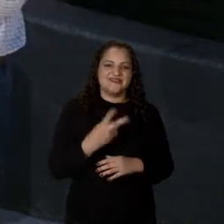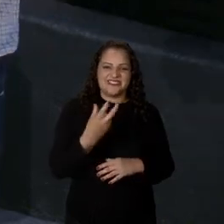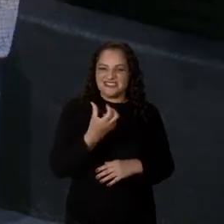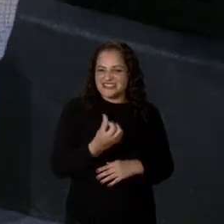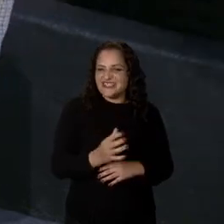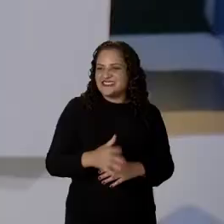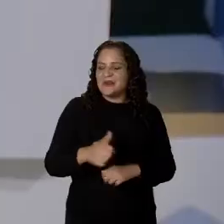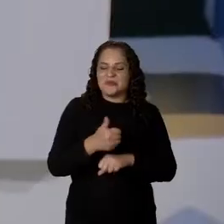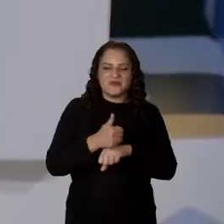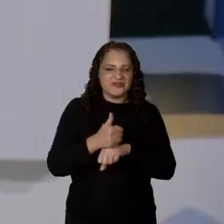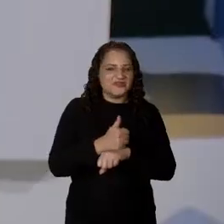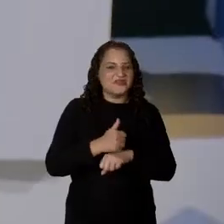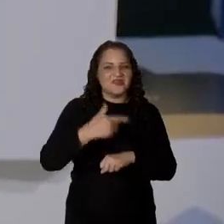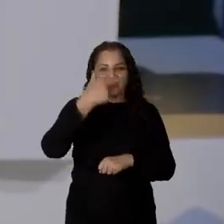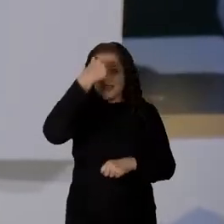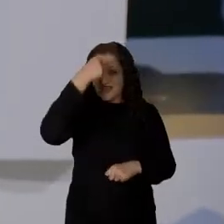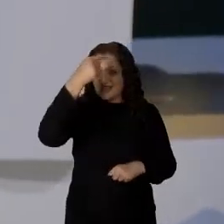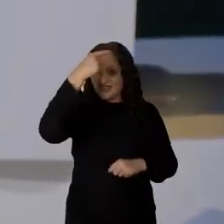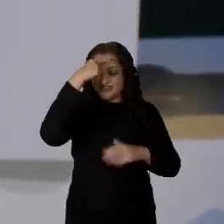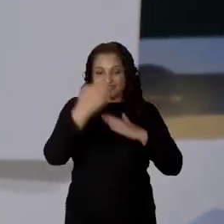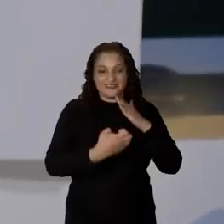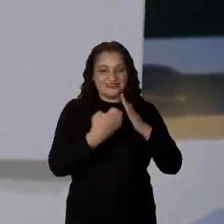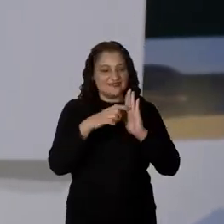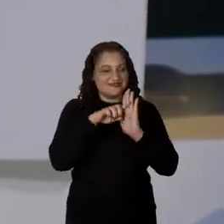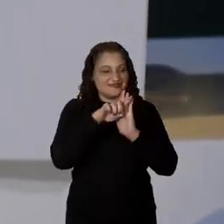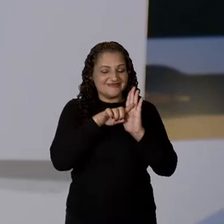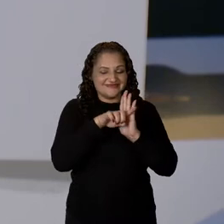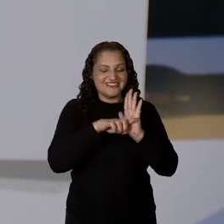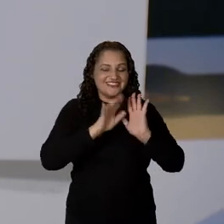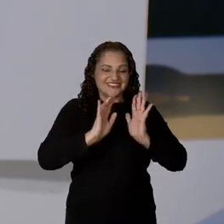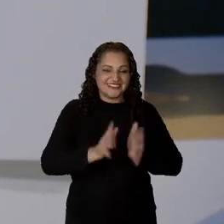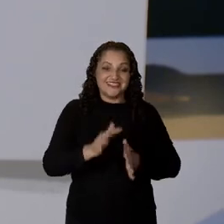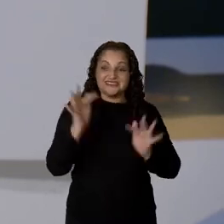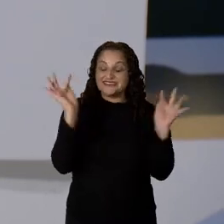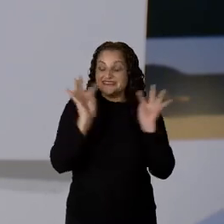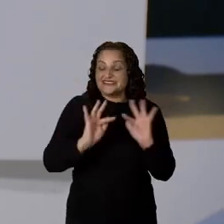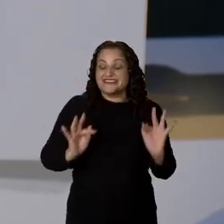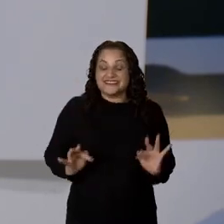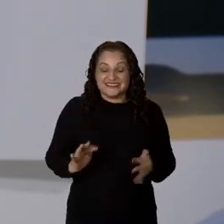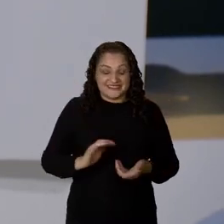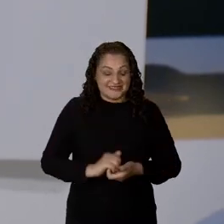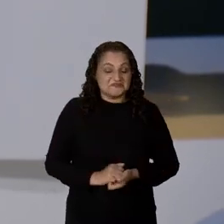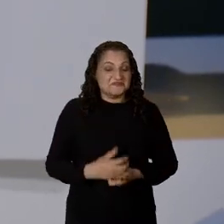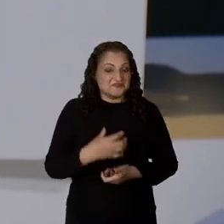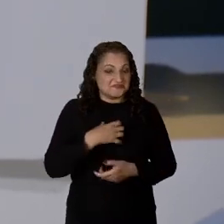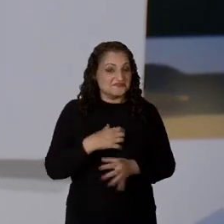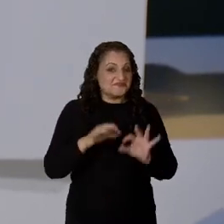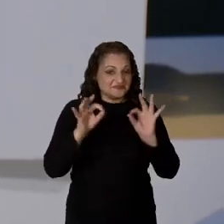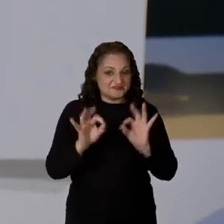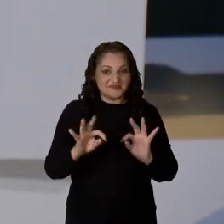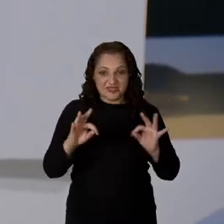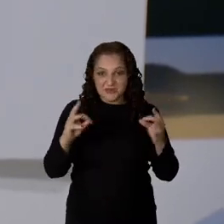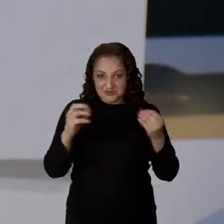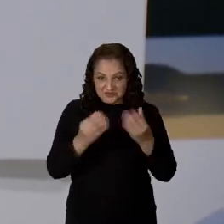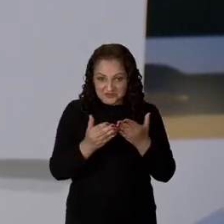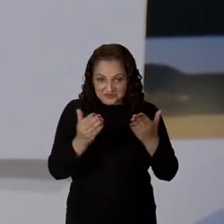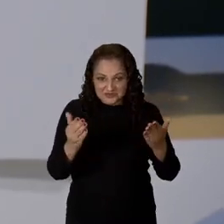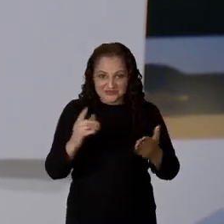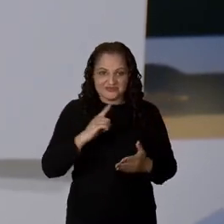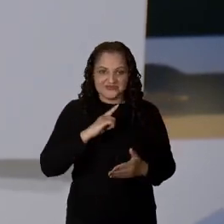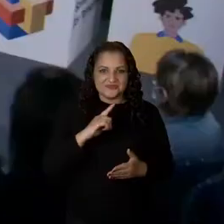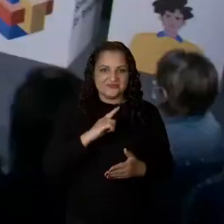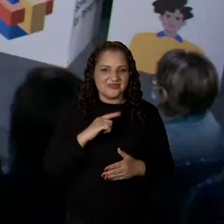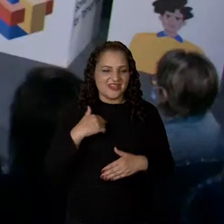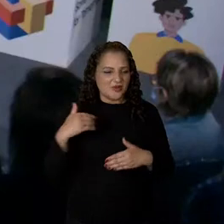estão em empresas de pesquisa, e a gente fica muito feliz, e eu tenho certeza que todos vocês terão